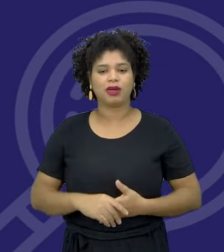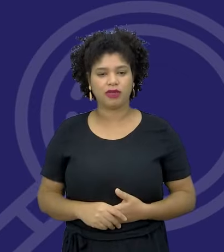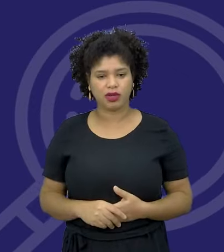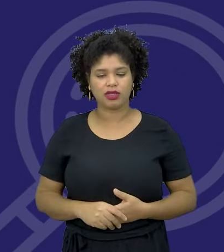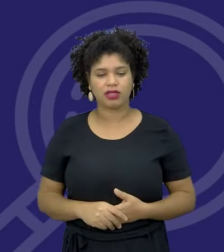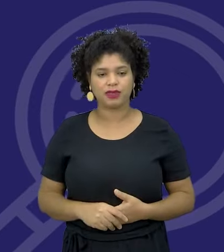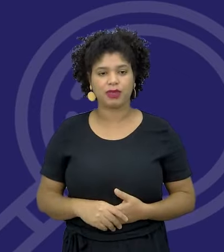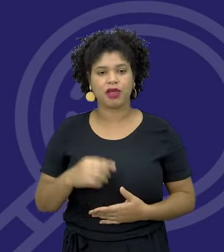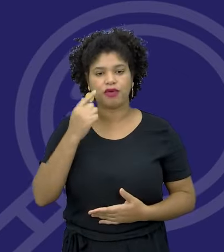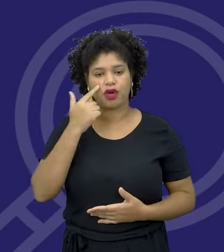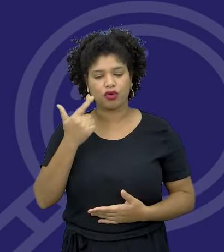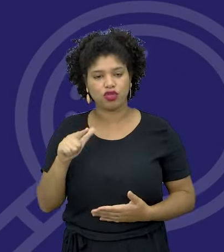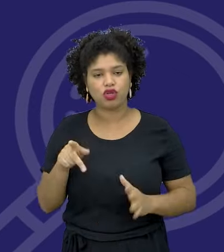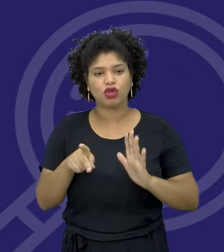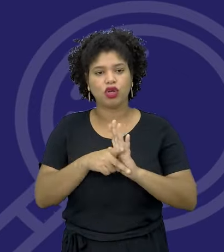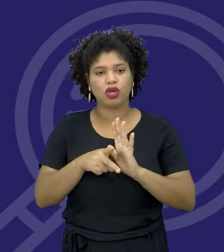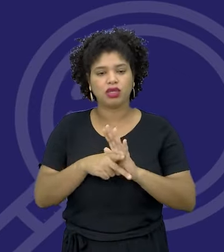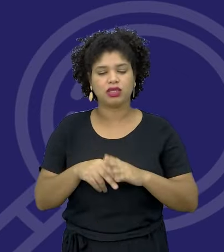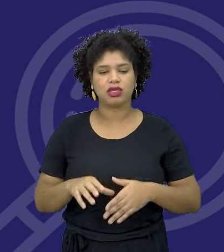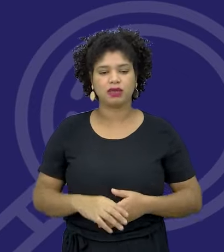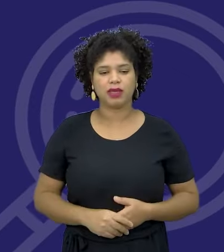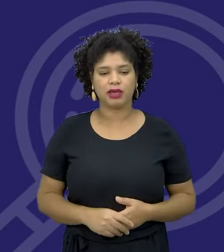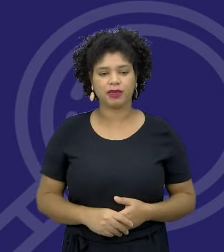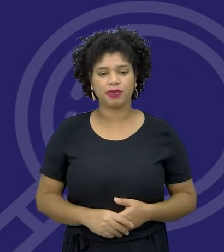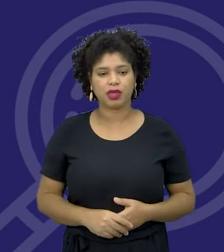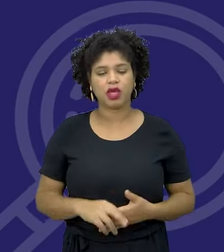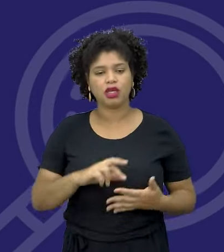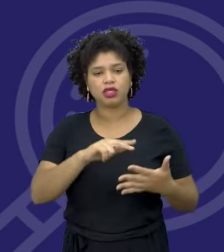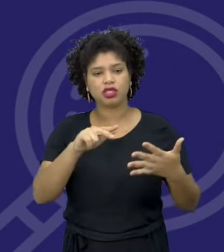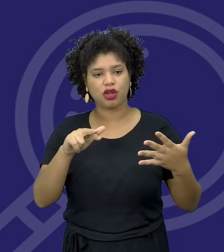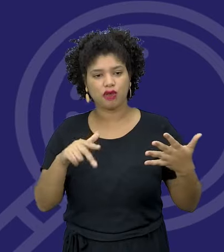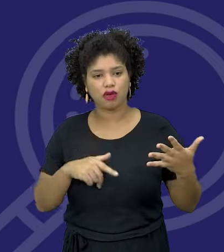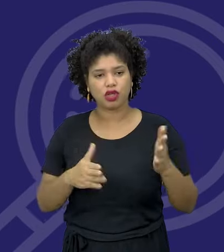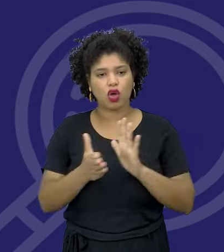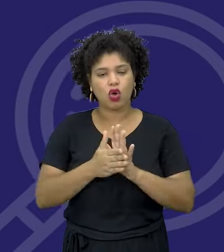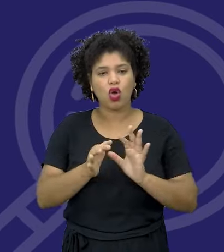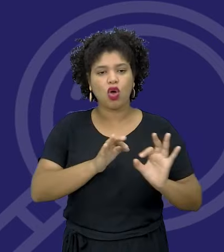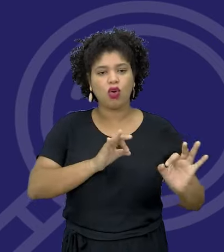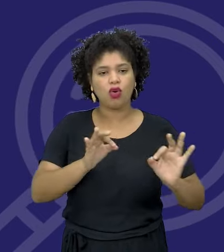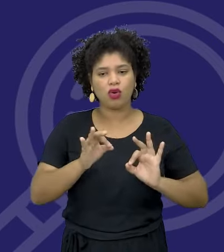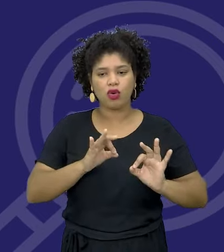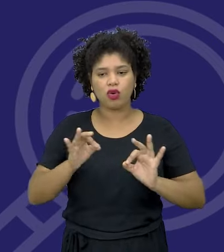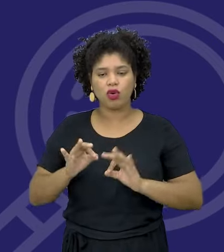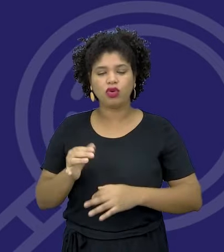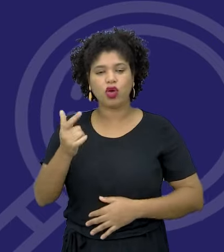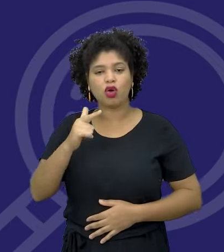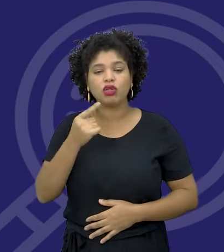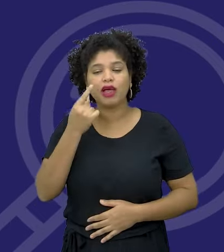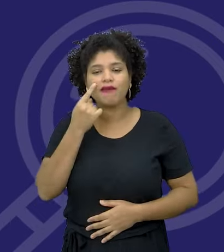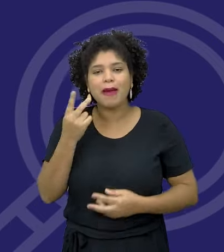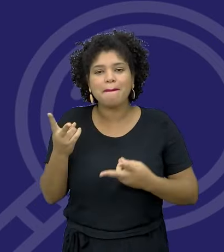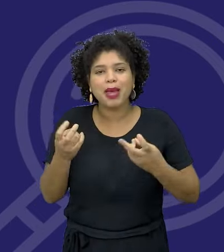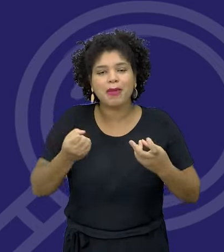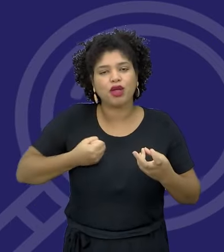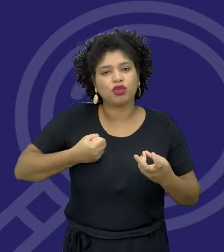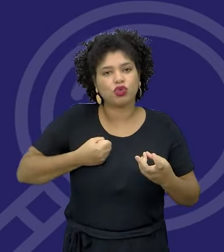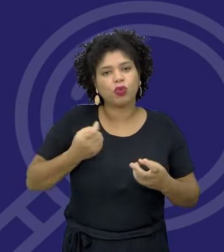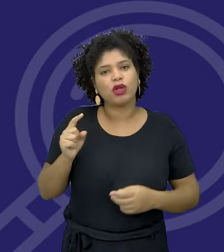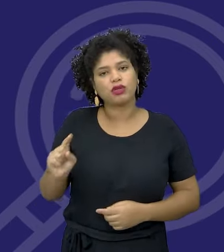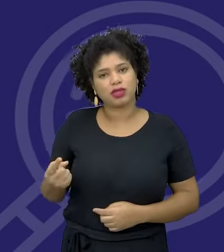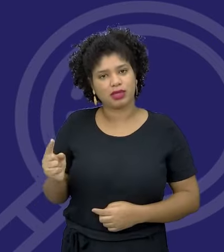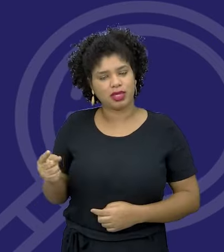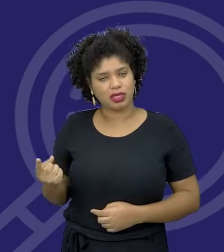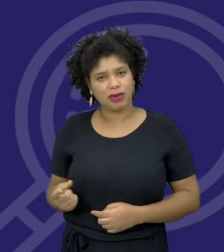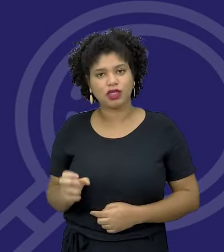caso, contemplado no material, né, vai falar sobre a localização dos números decimais